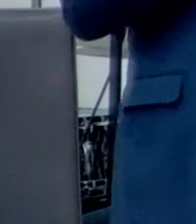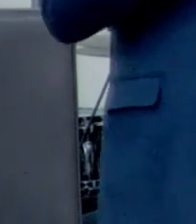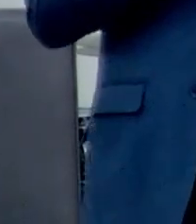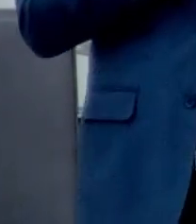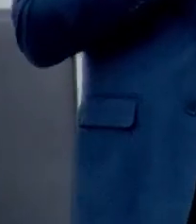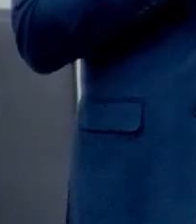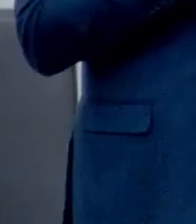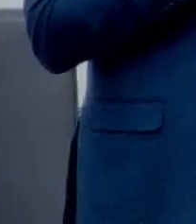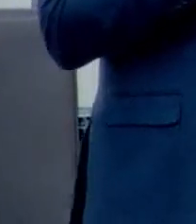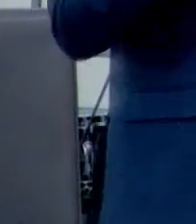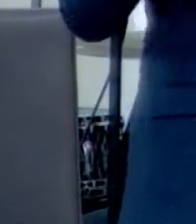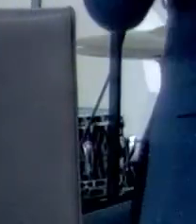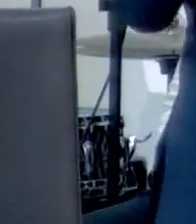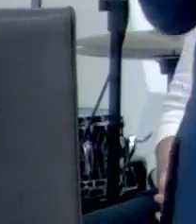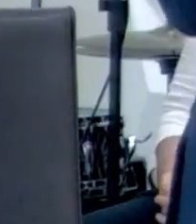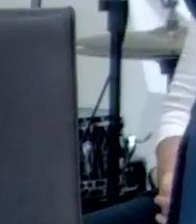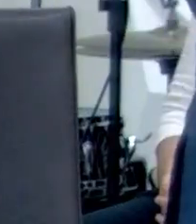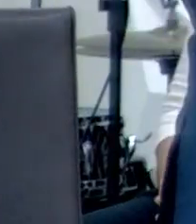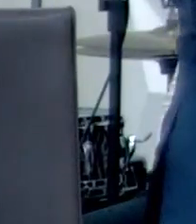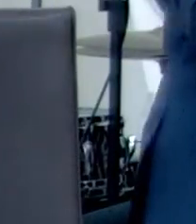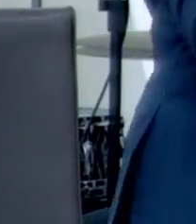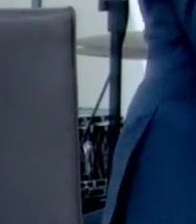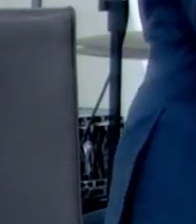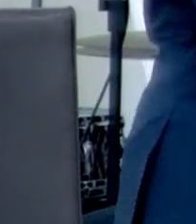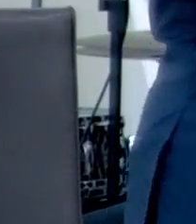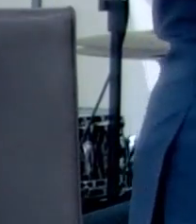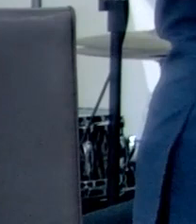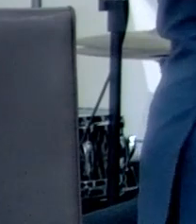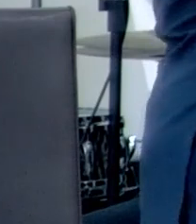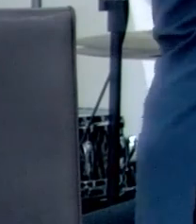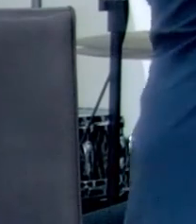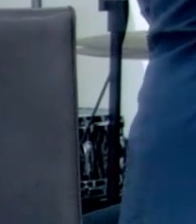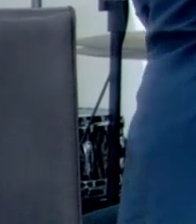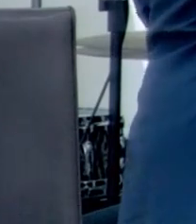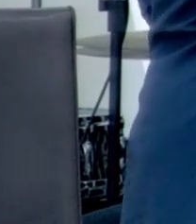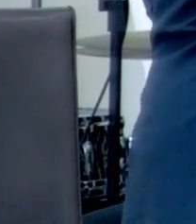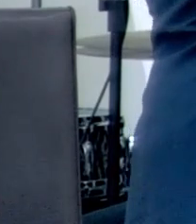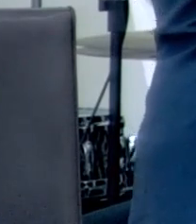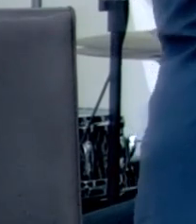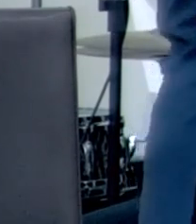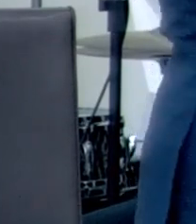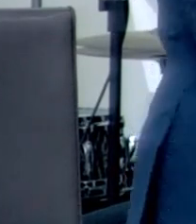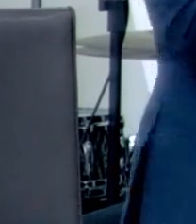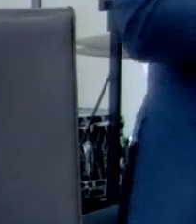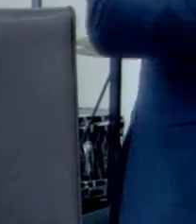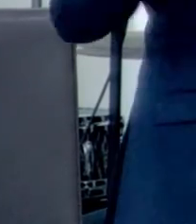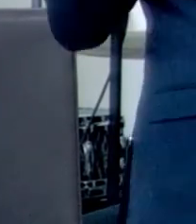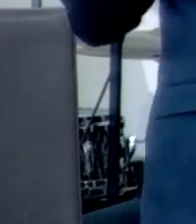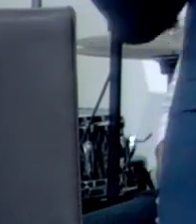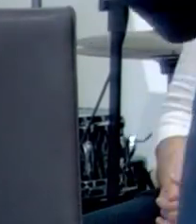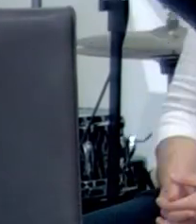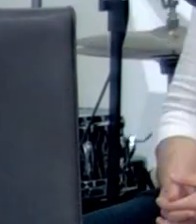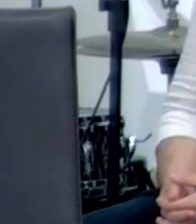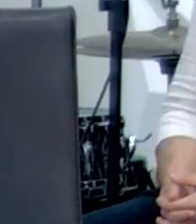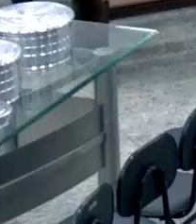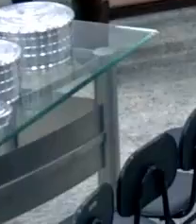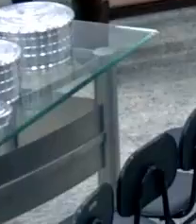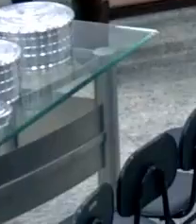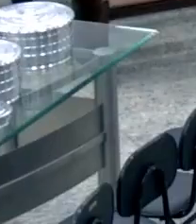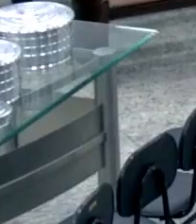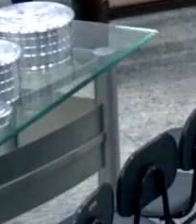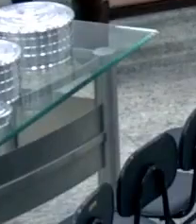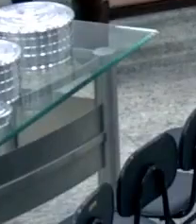me assustam porque de alguma forma Por incrível que pareça a gente assim gera insegurança